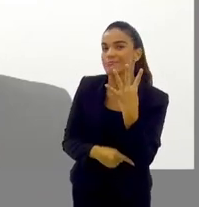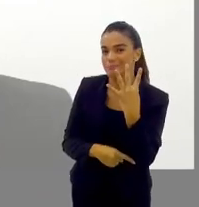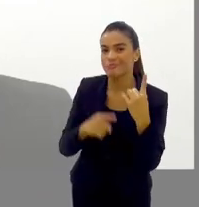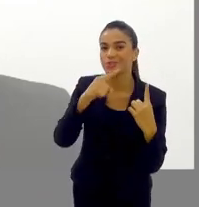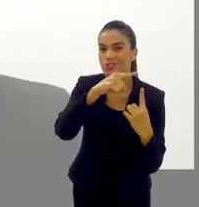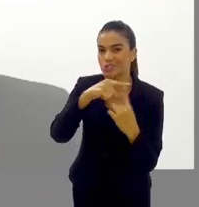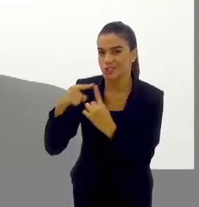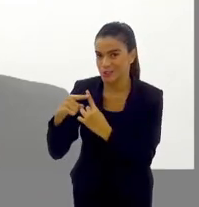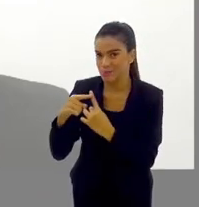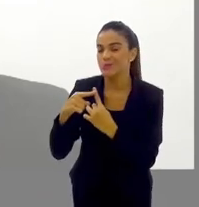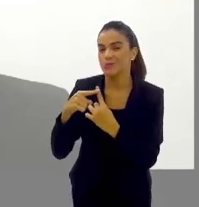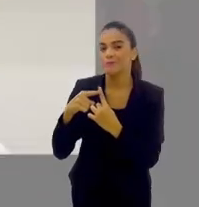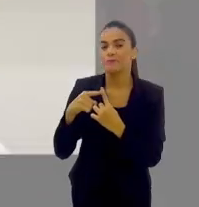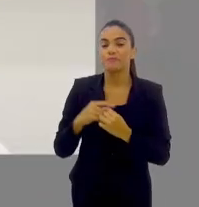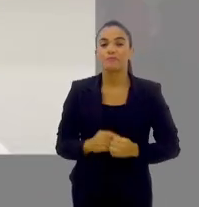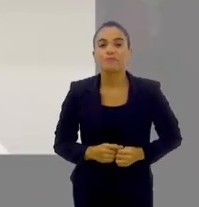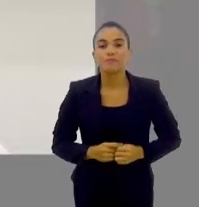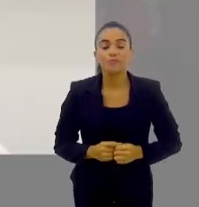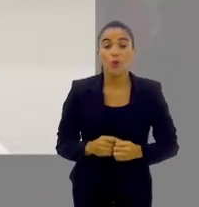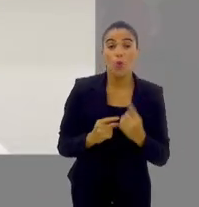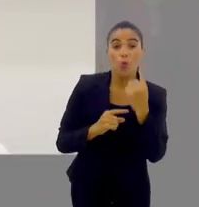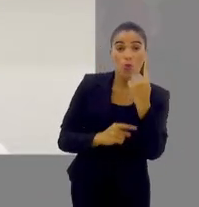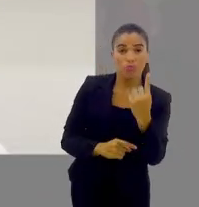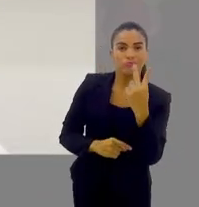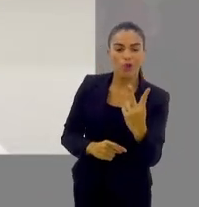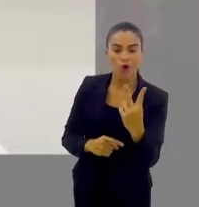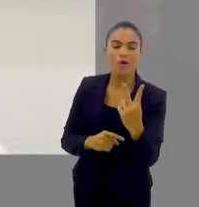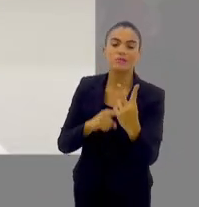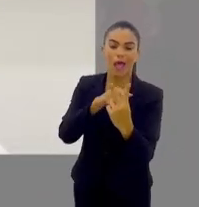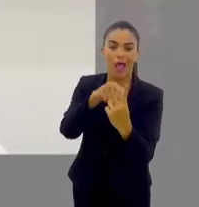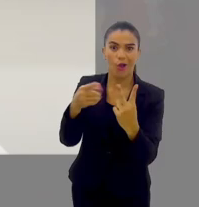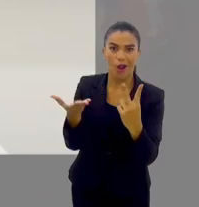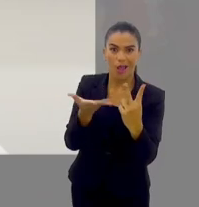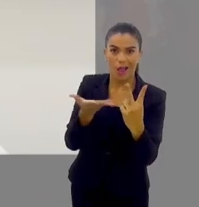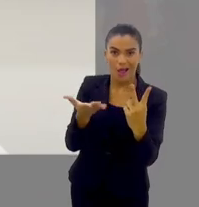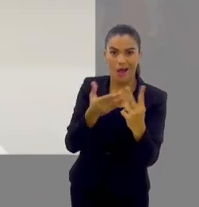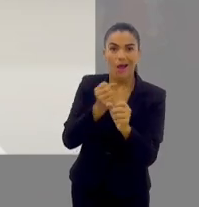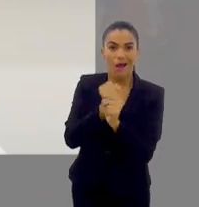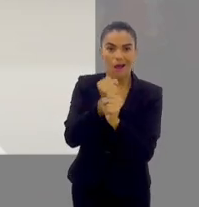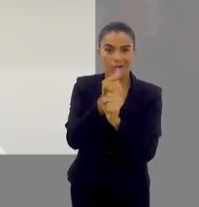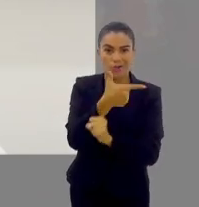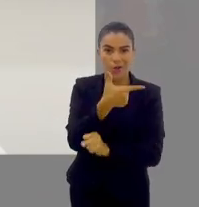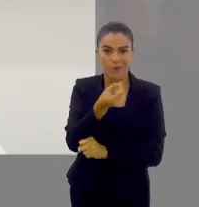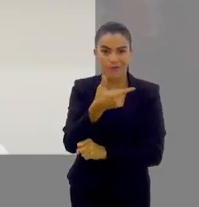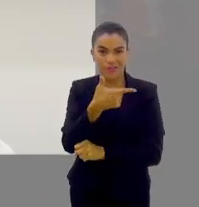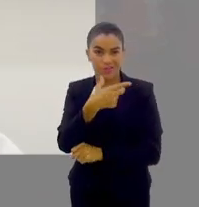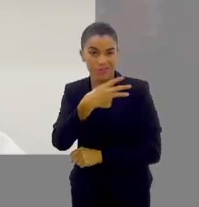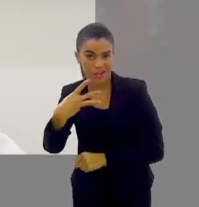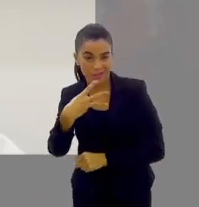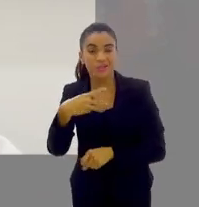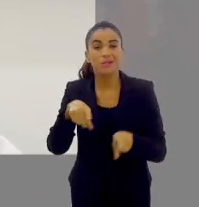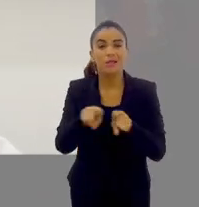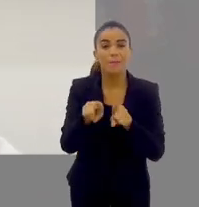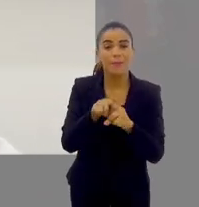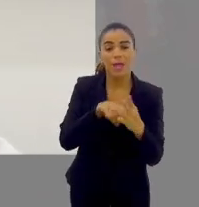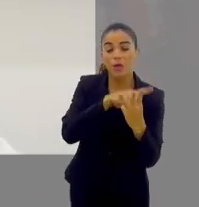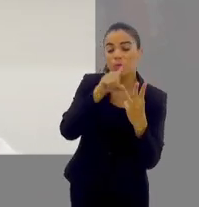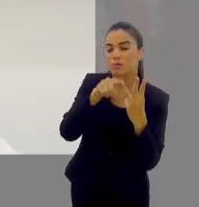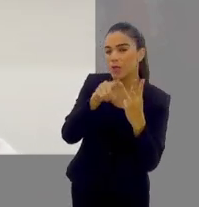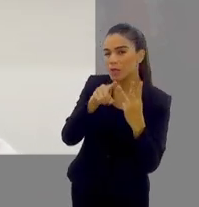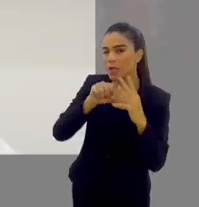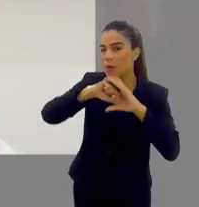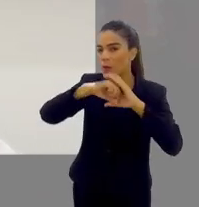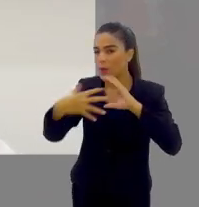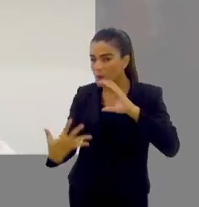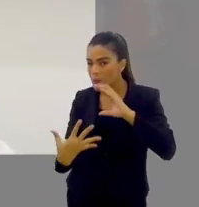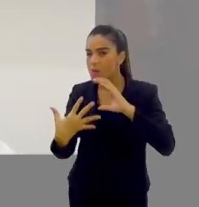3 e 4, né? O 2 são os que estão agora esse ano de 2023, porém o sorotipo 3, que